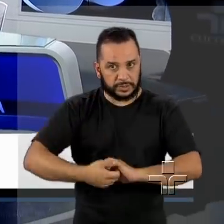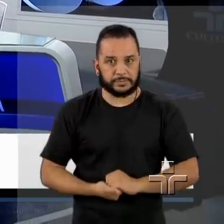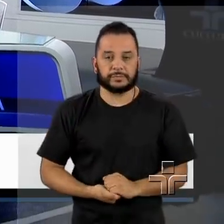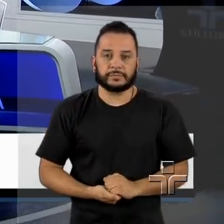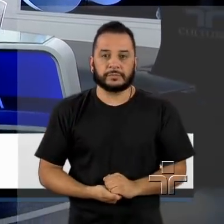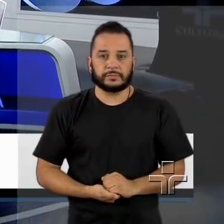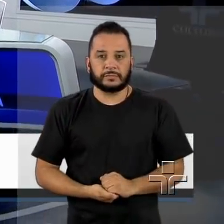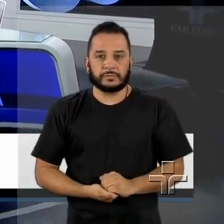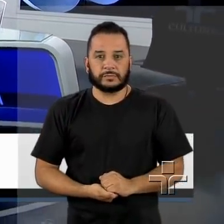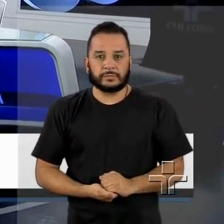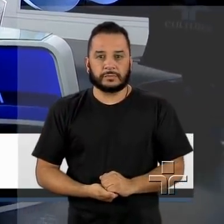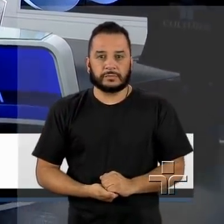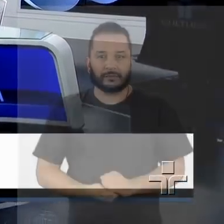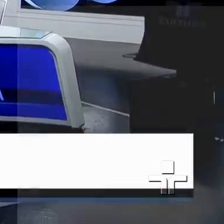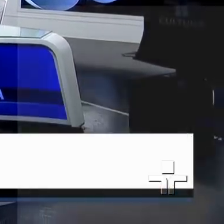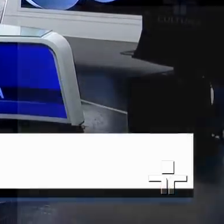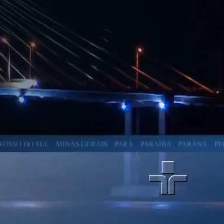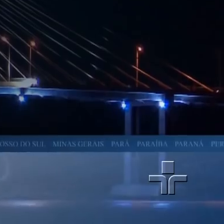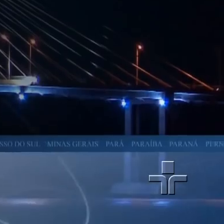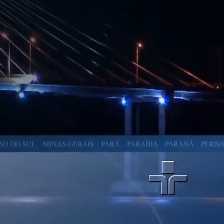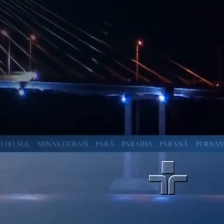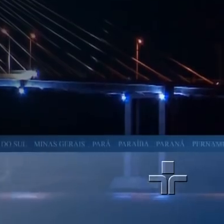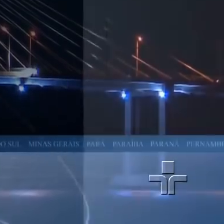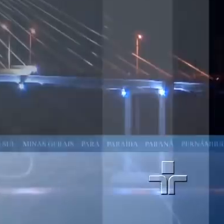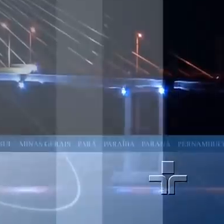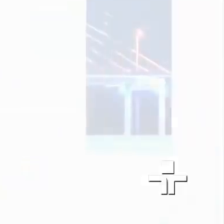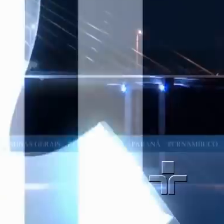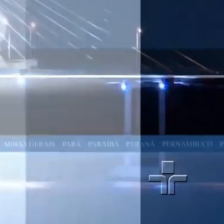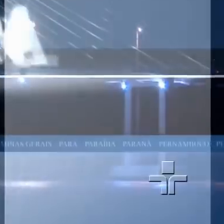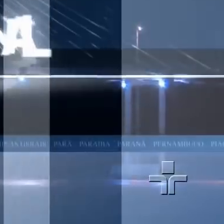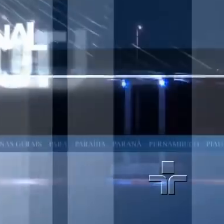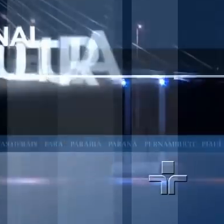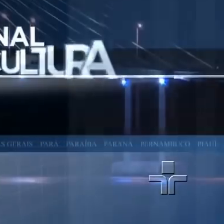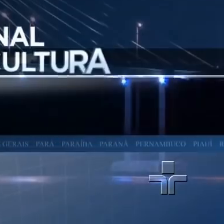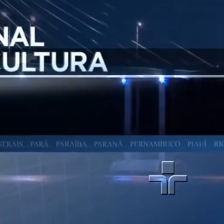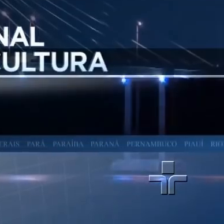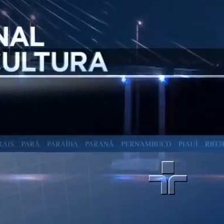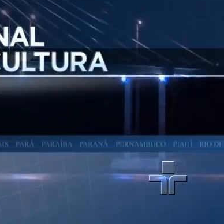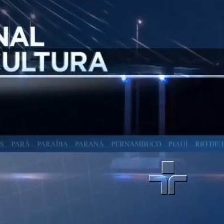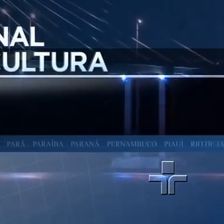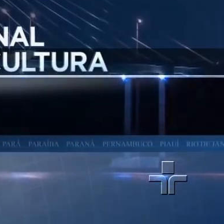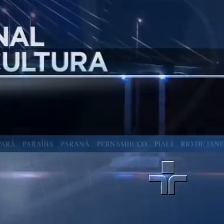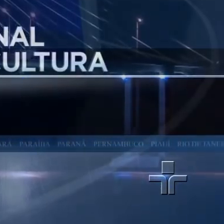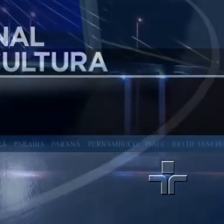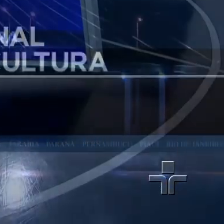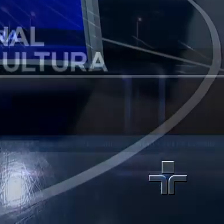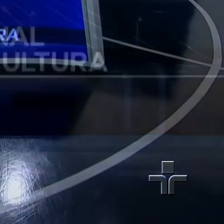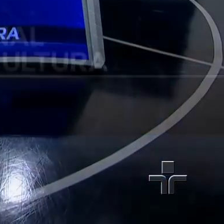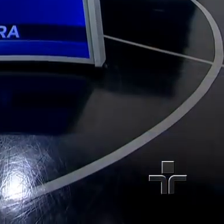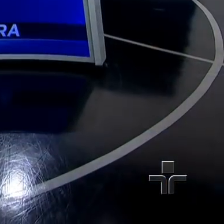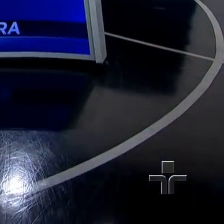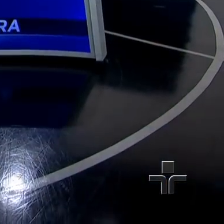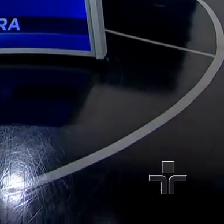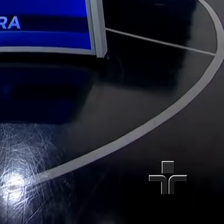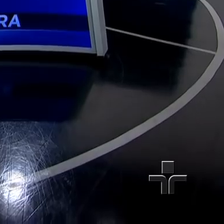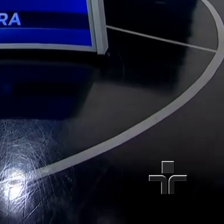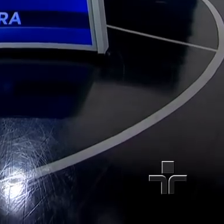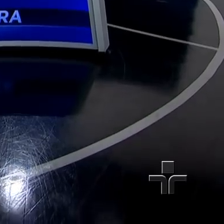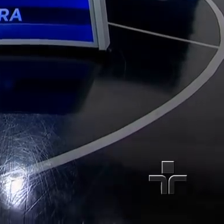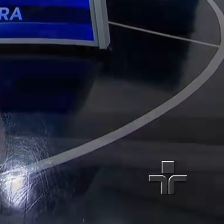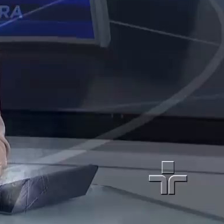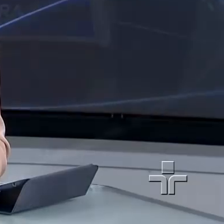rodoanel. Então, é realmente uma coisa para você desconfiar. A única sinfonia inacabada que me agrada é a